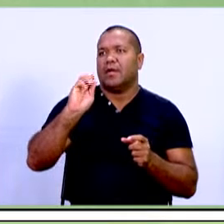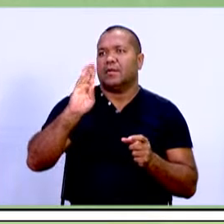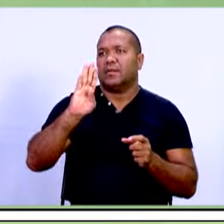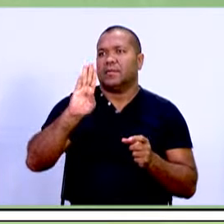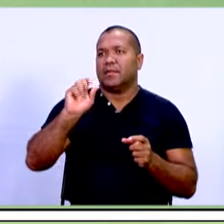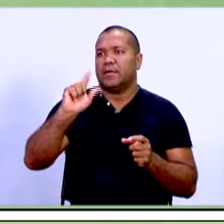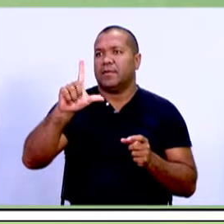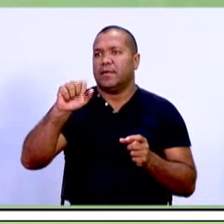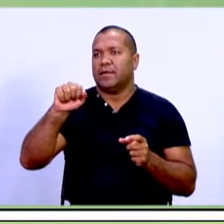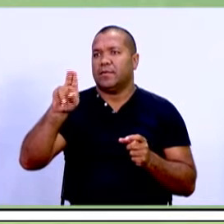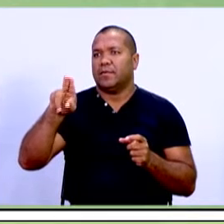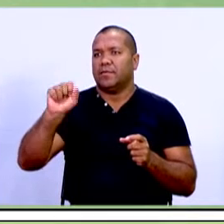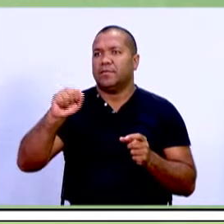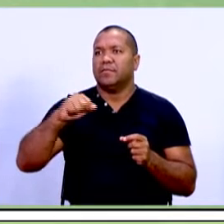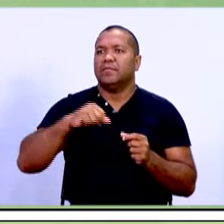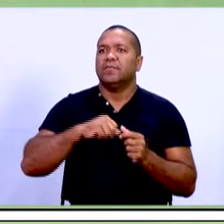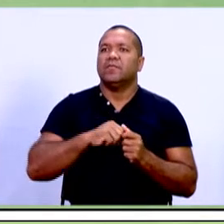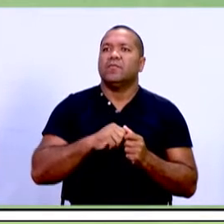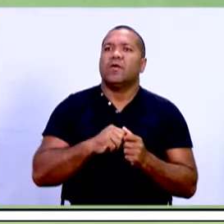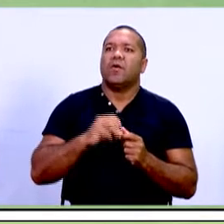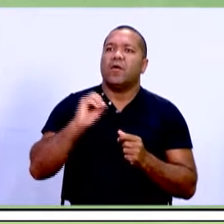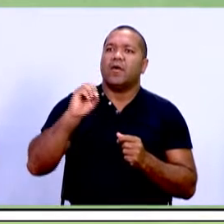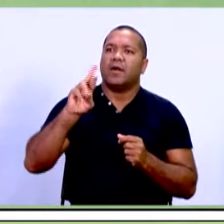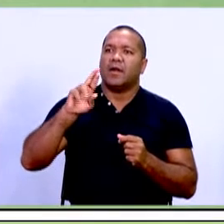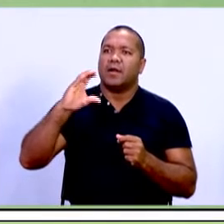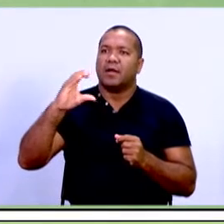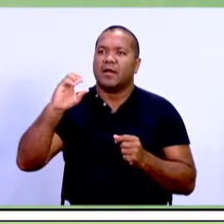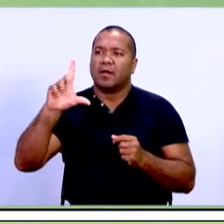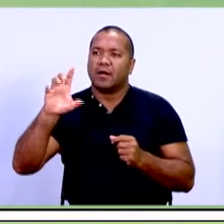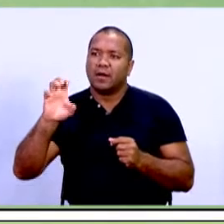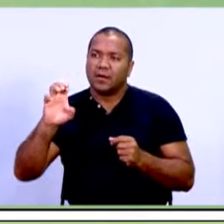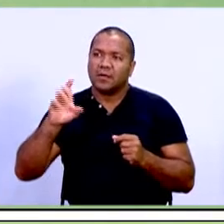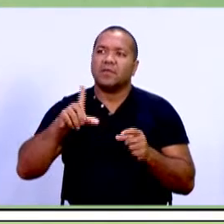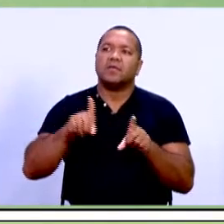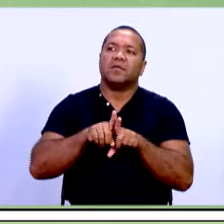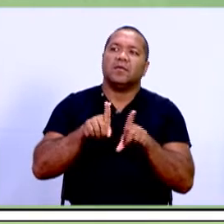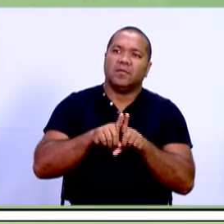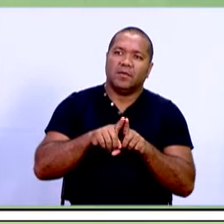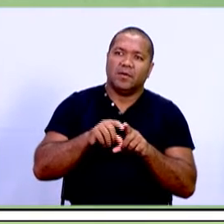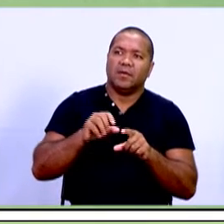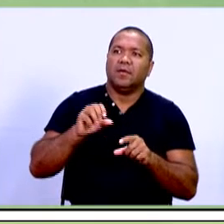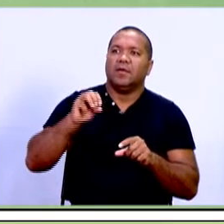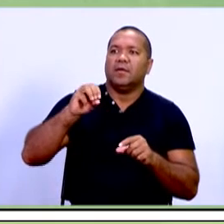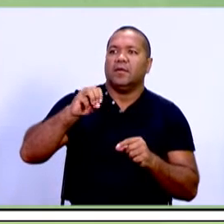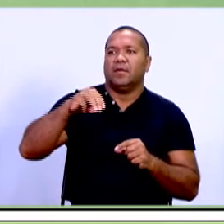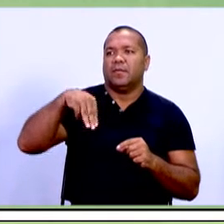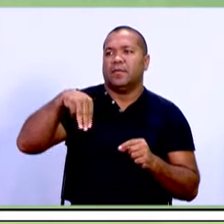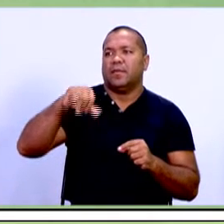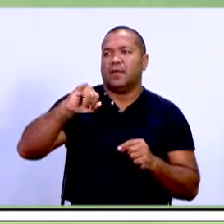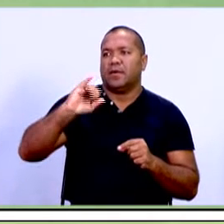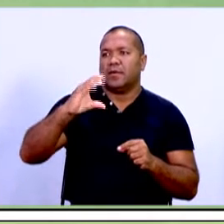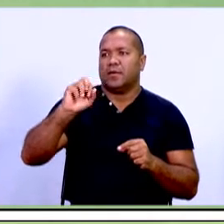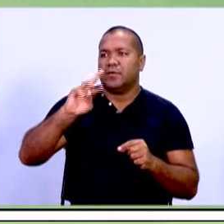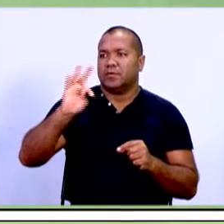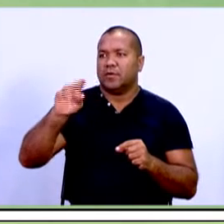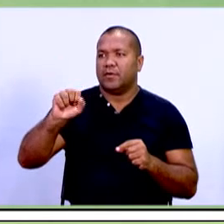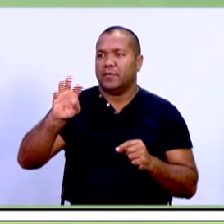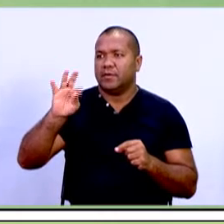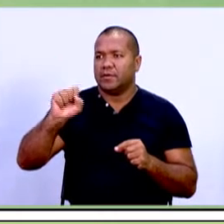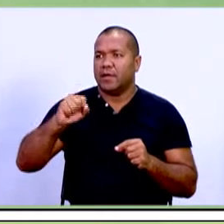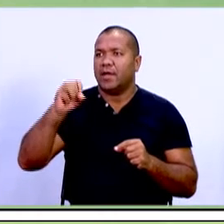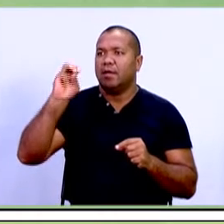MicroStrategy, a Oracle fornece soluções de BI, a Microsoft, a